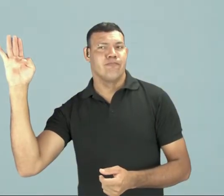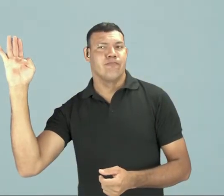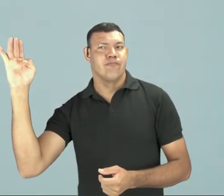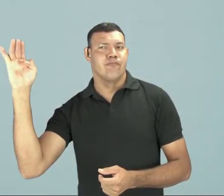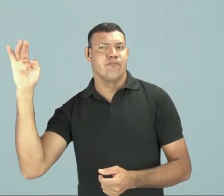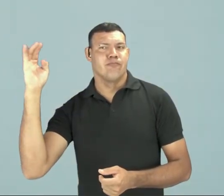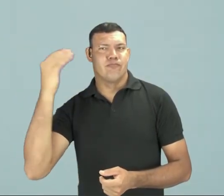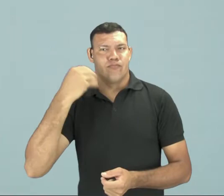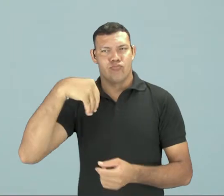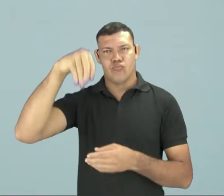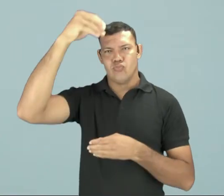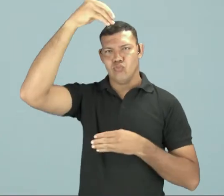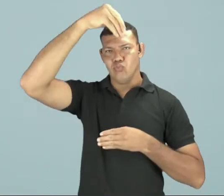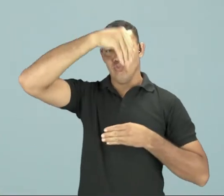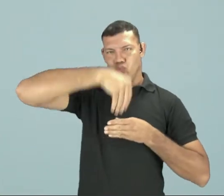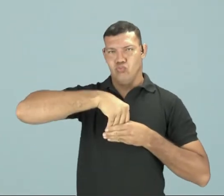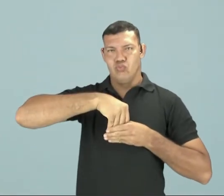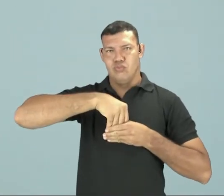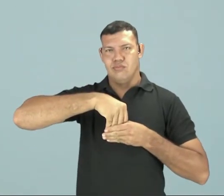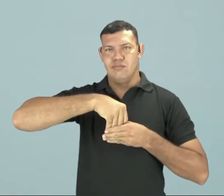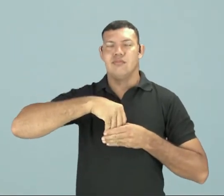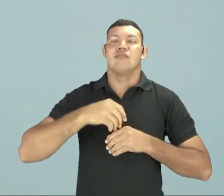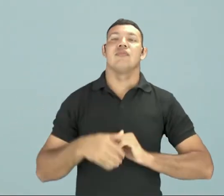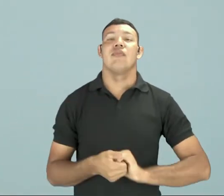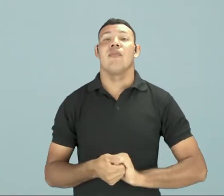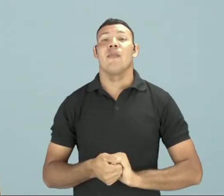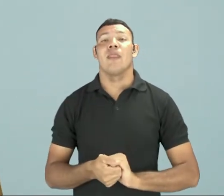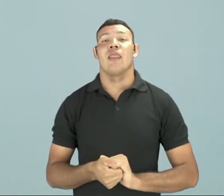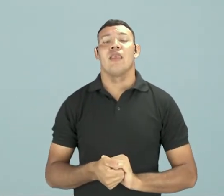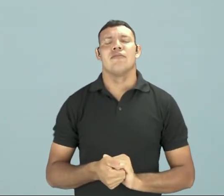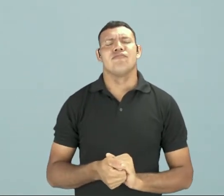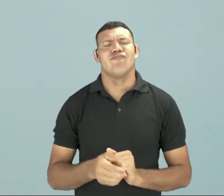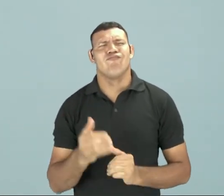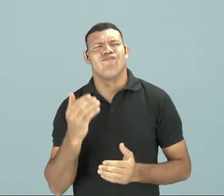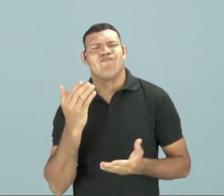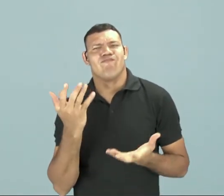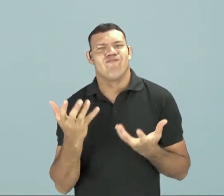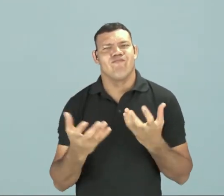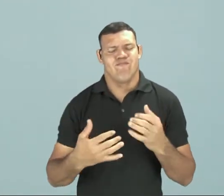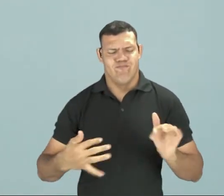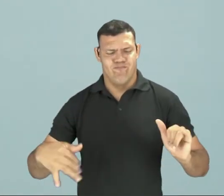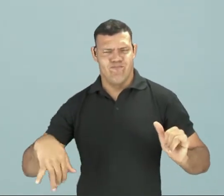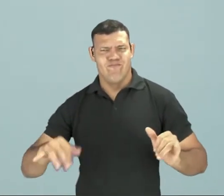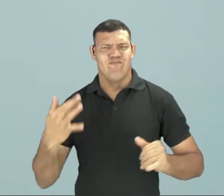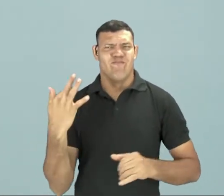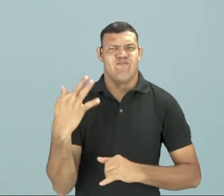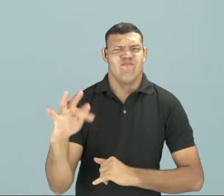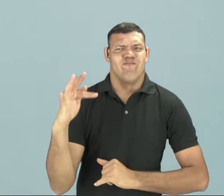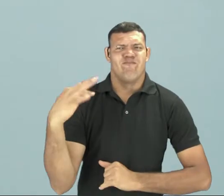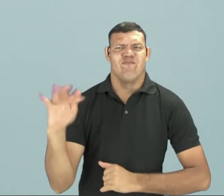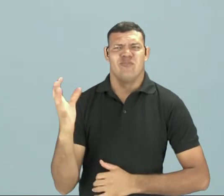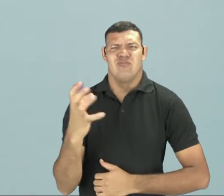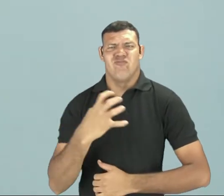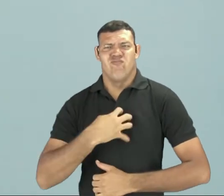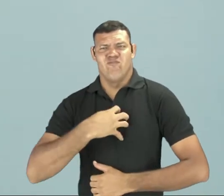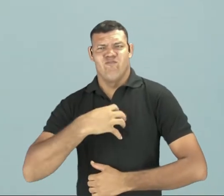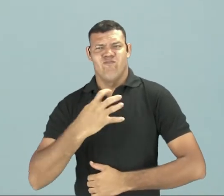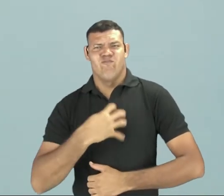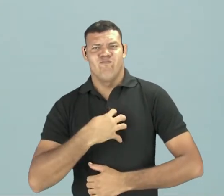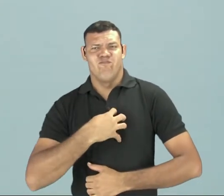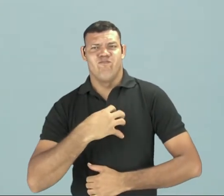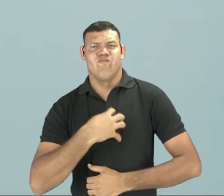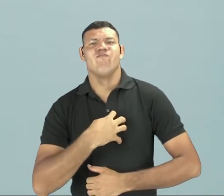no consciente do personagem. Então, ele vai entender as suas dores, os seus sentimentos, que ele está